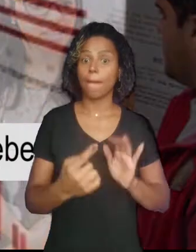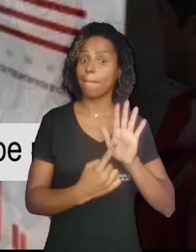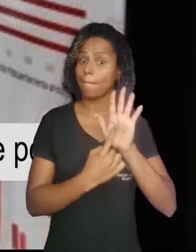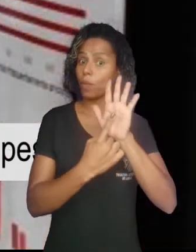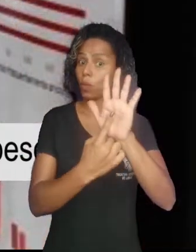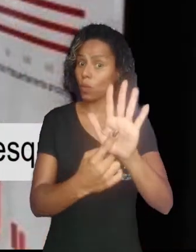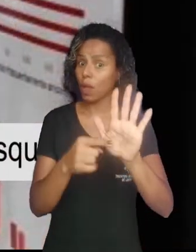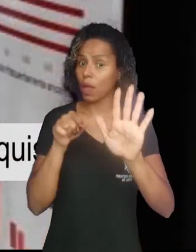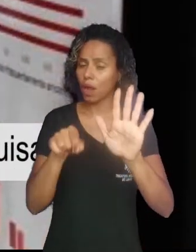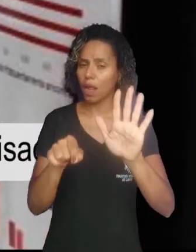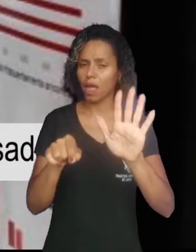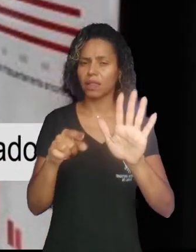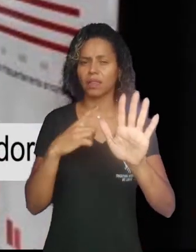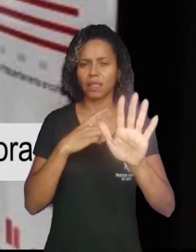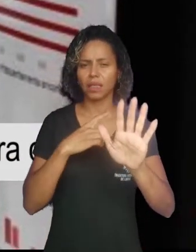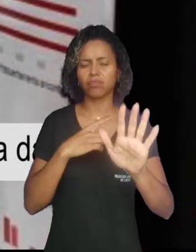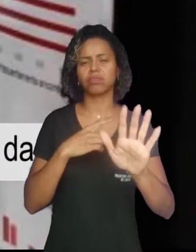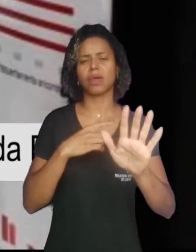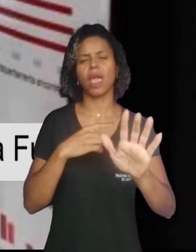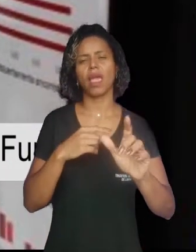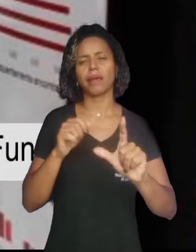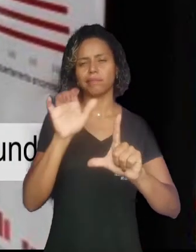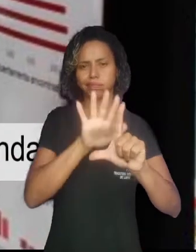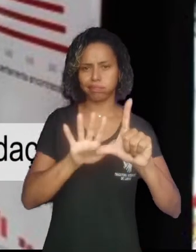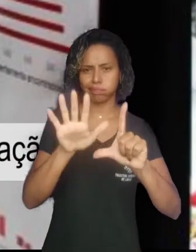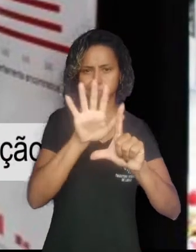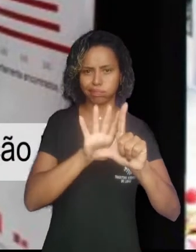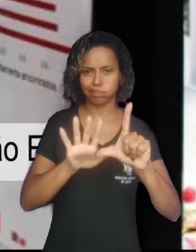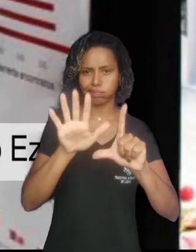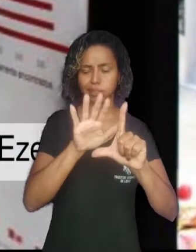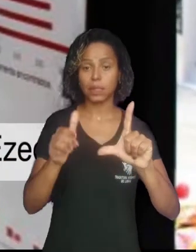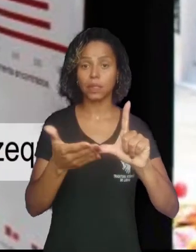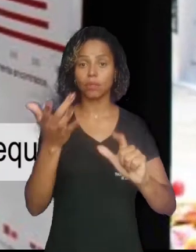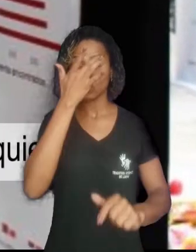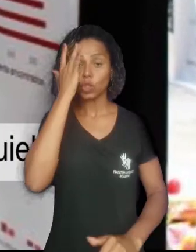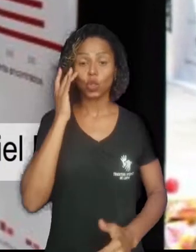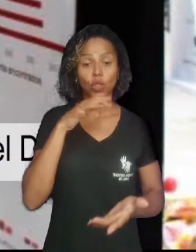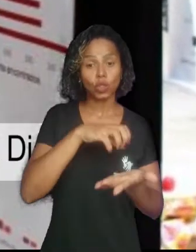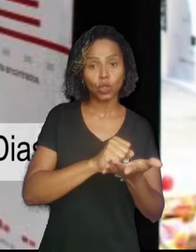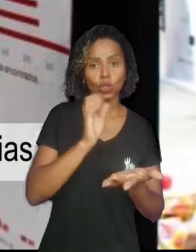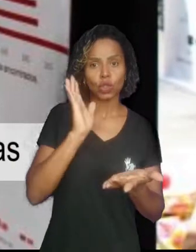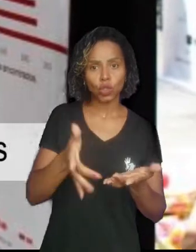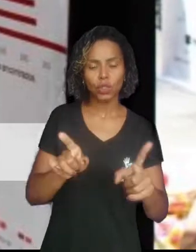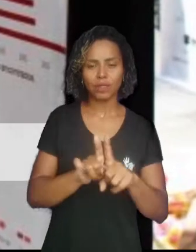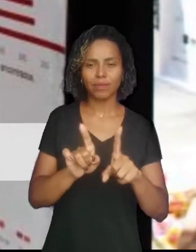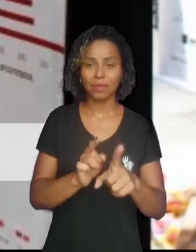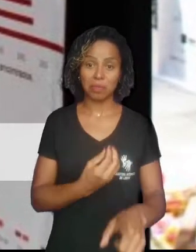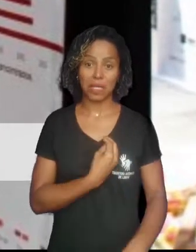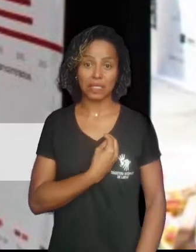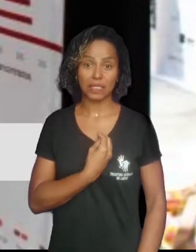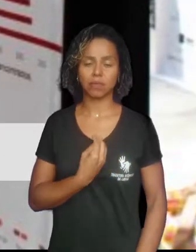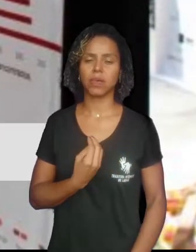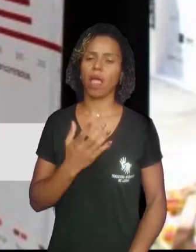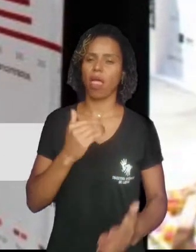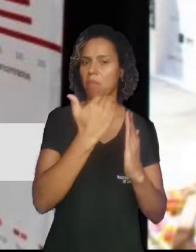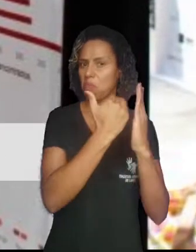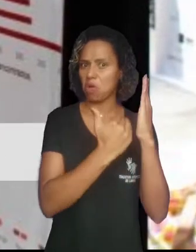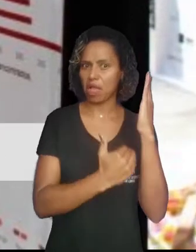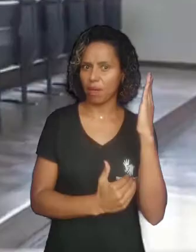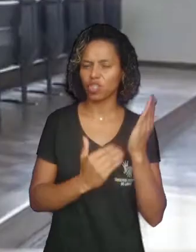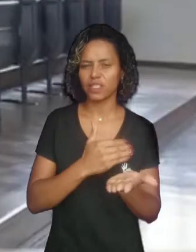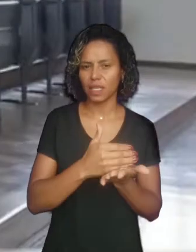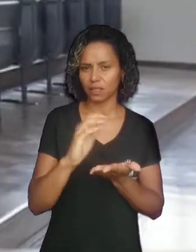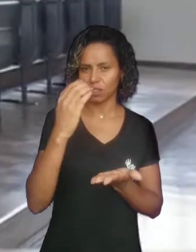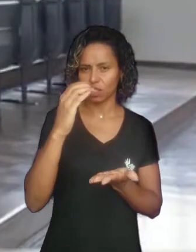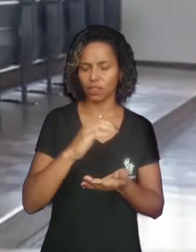expostos de forma síncrona através de web conferências por estudantes inscritos integrantes de um programa de iniciação